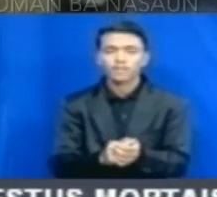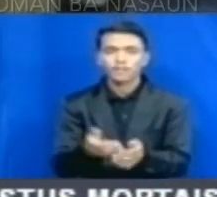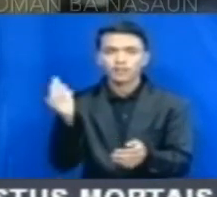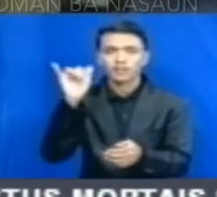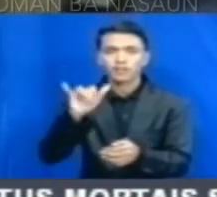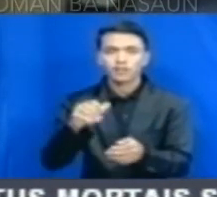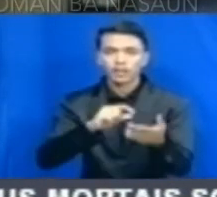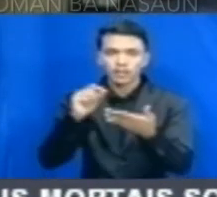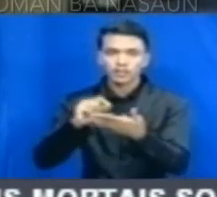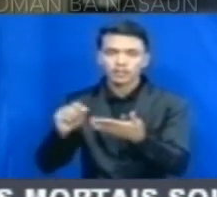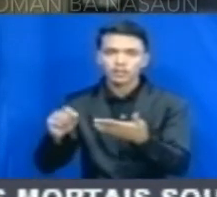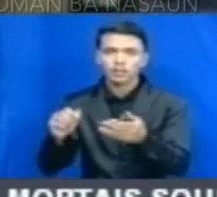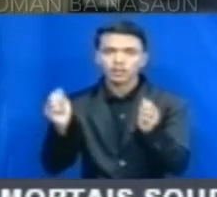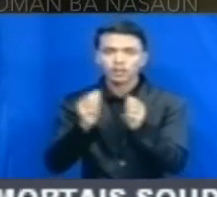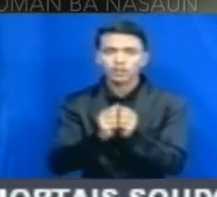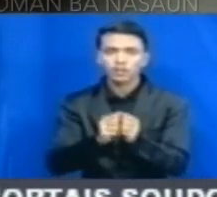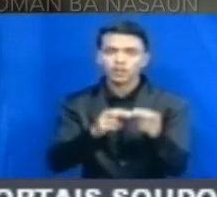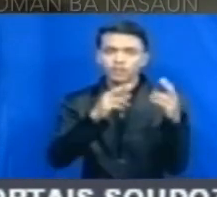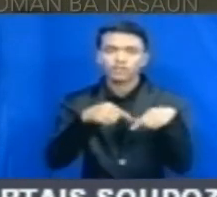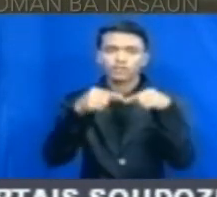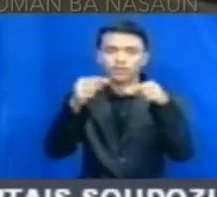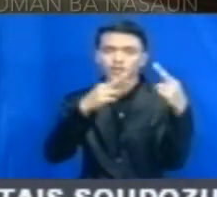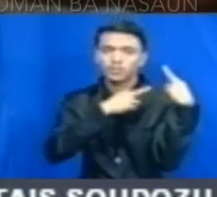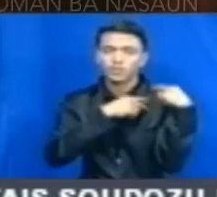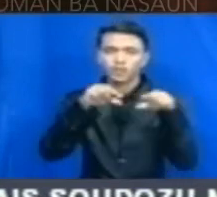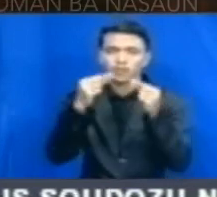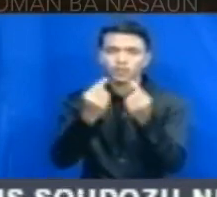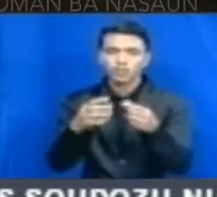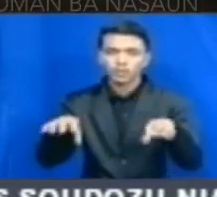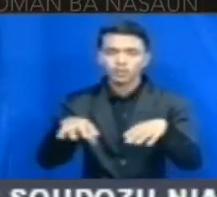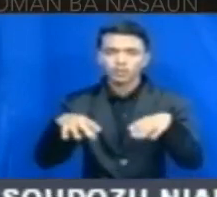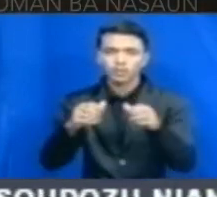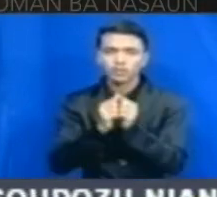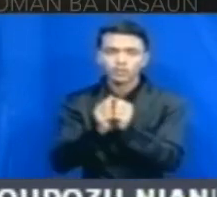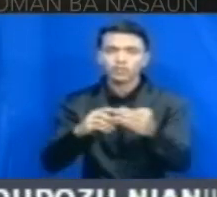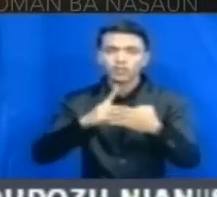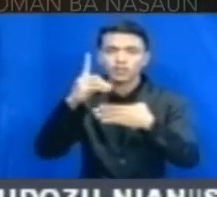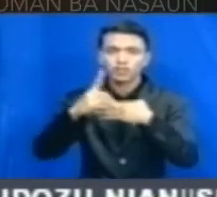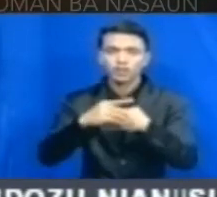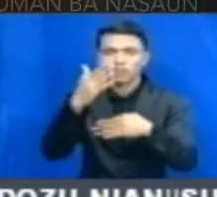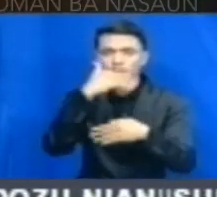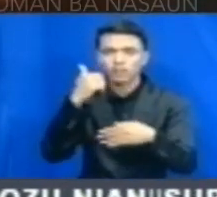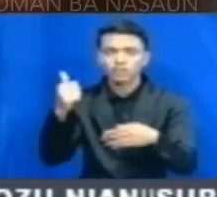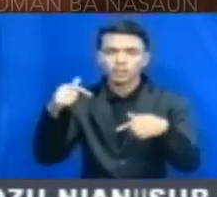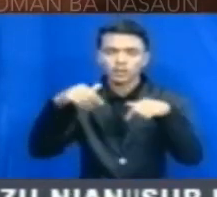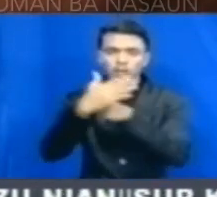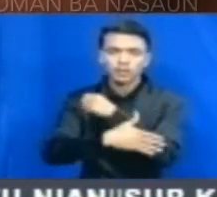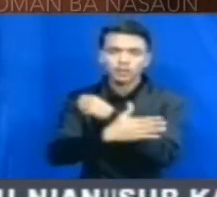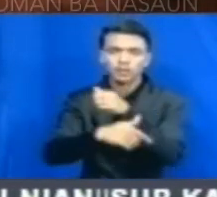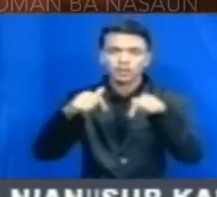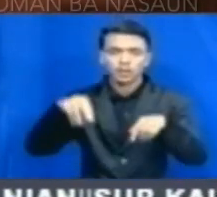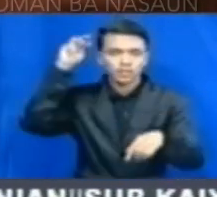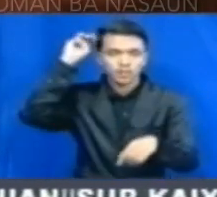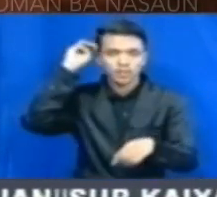Sira, assina contrato no FOPOSEBA Grupo Trabalho Sira, ou de serviço remoto a tu desenvolve turismo e arrailara.